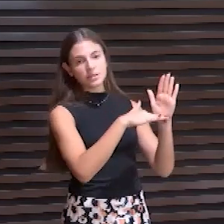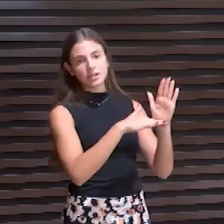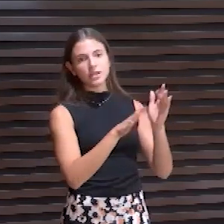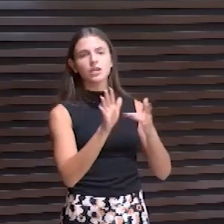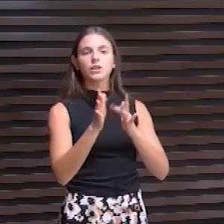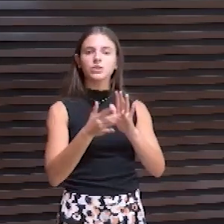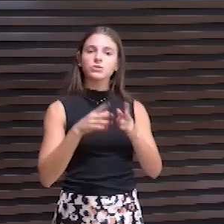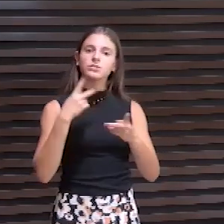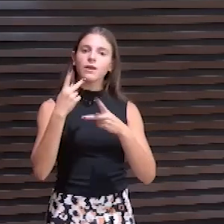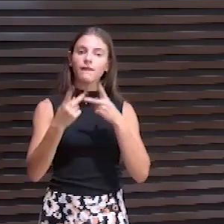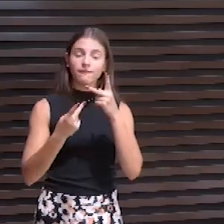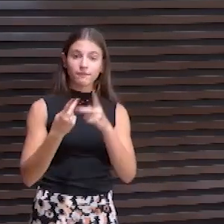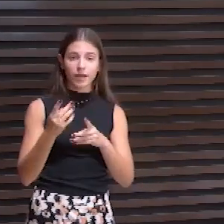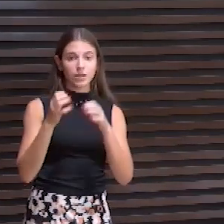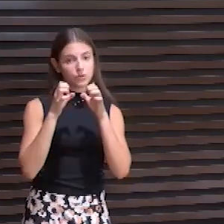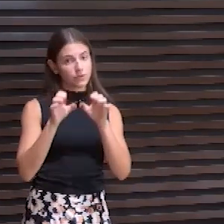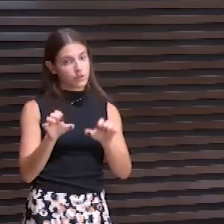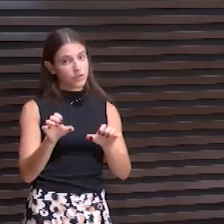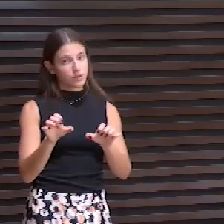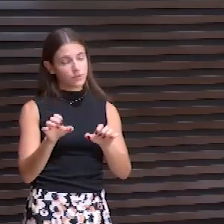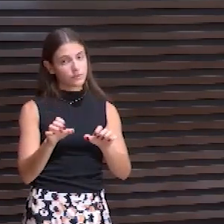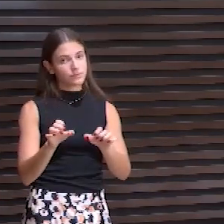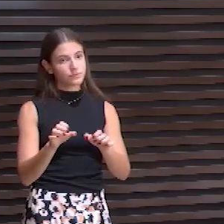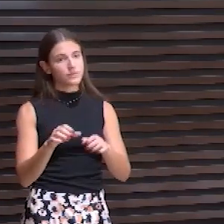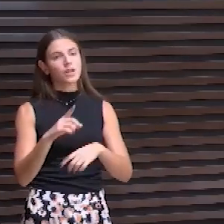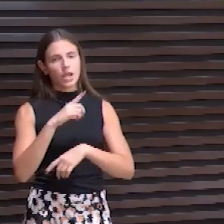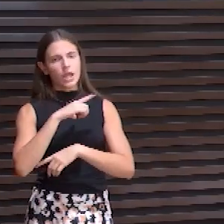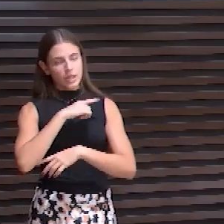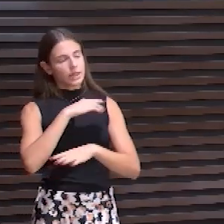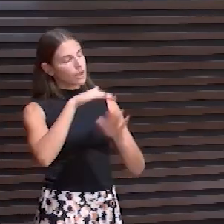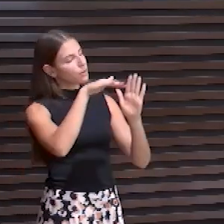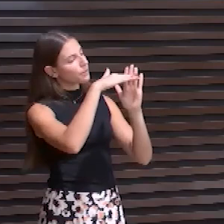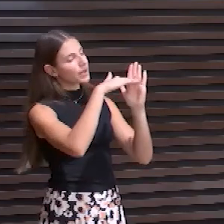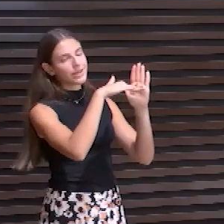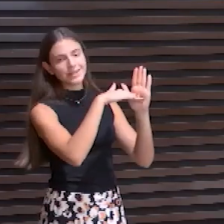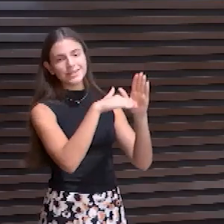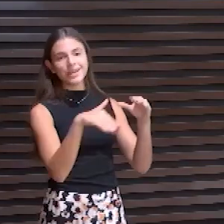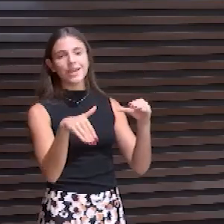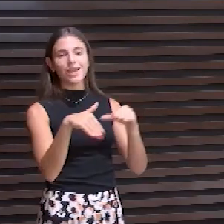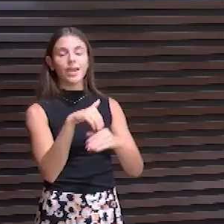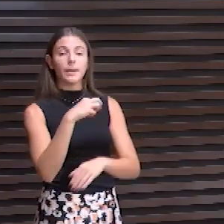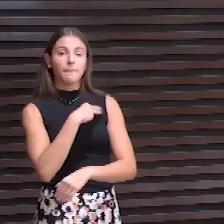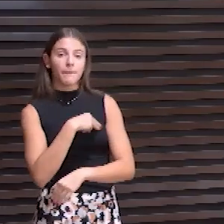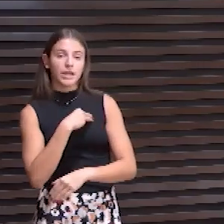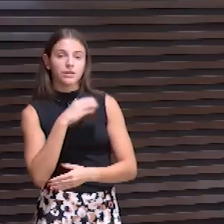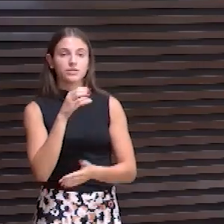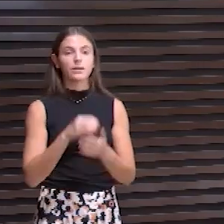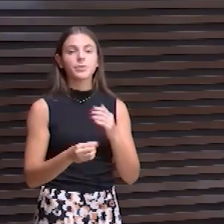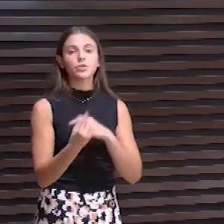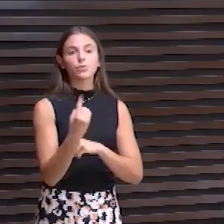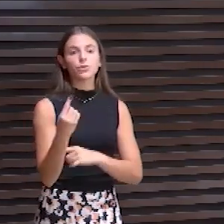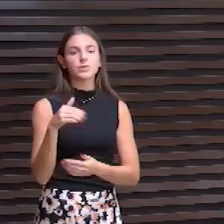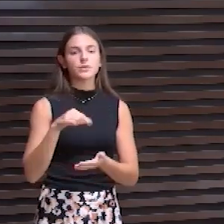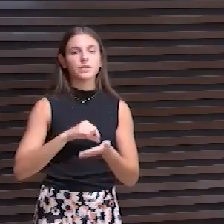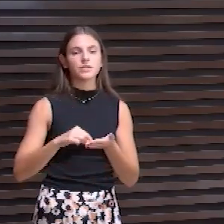nos evangelhos. Existe uma lista, está lá em Mateus capítulo 11, versículos 23 e